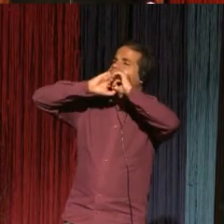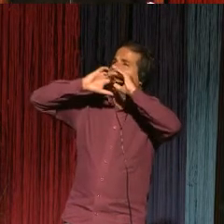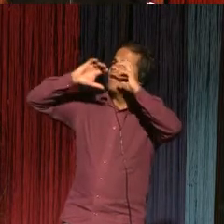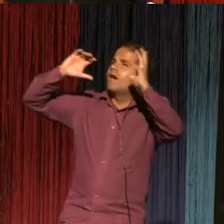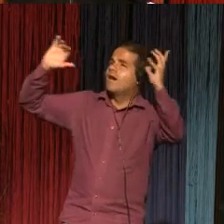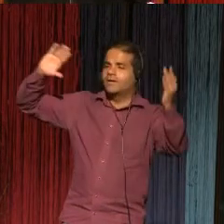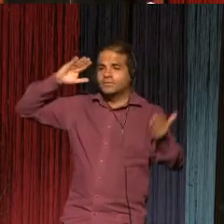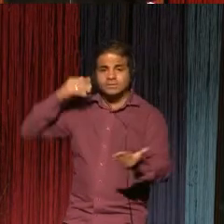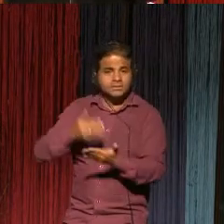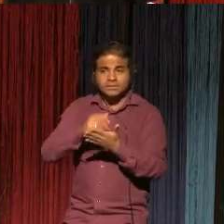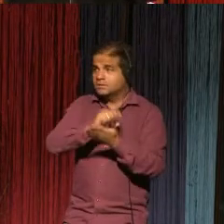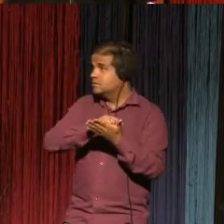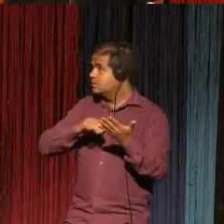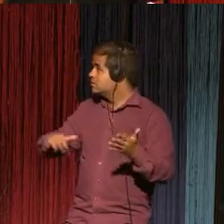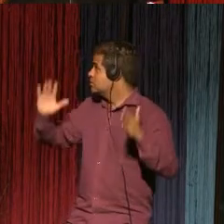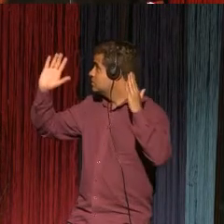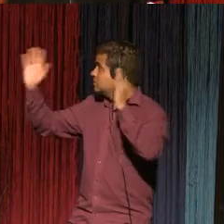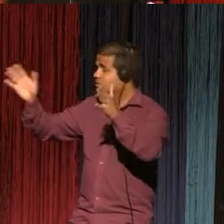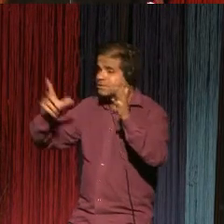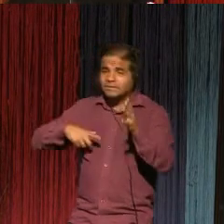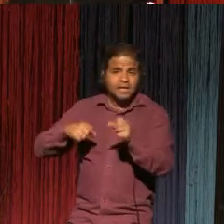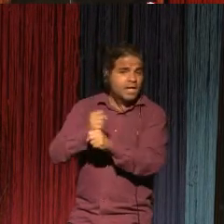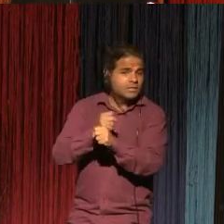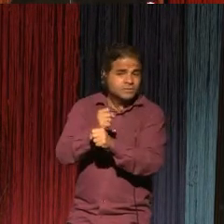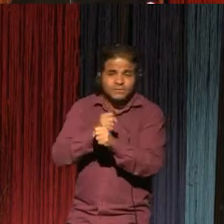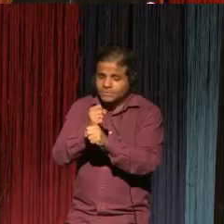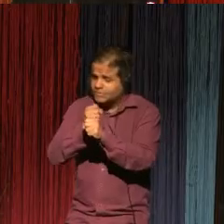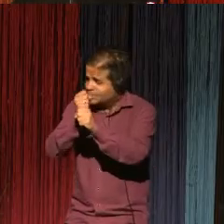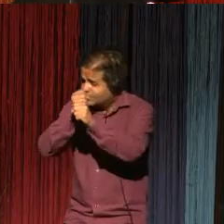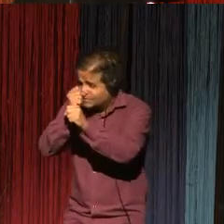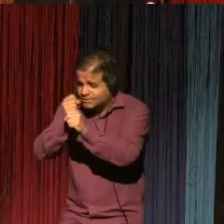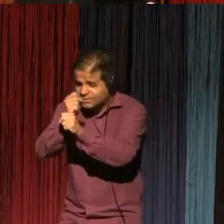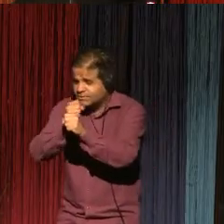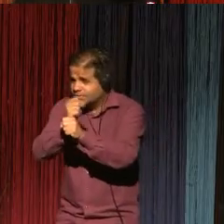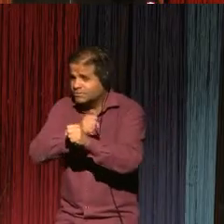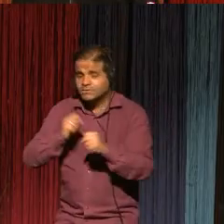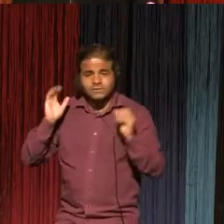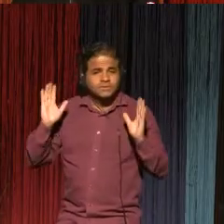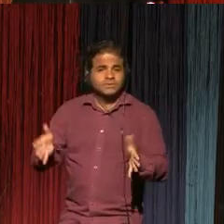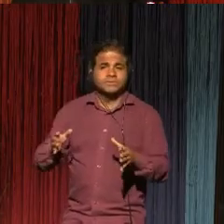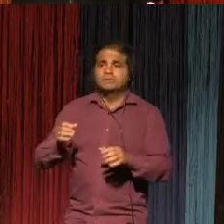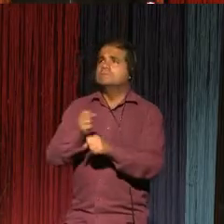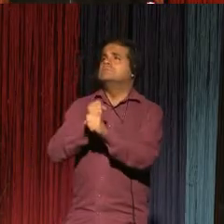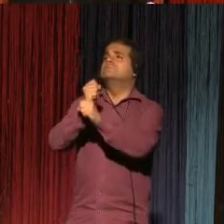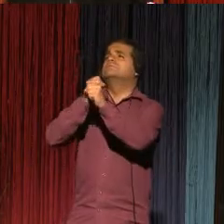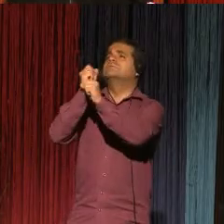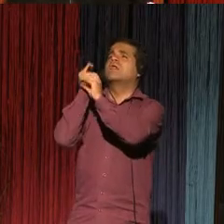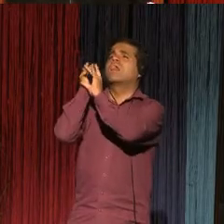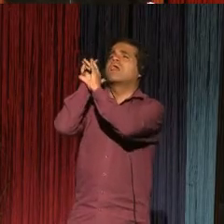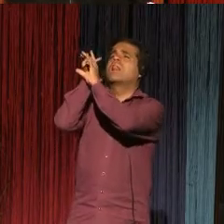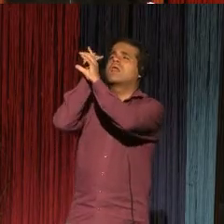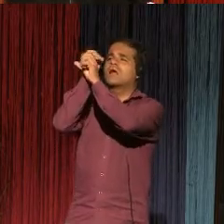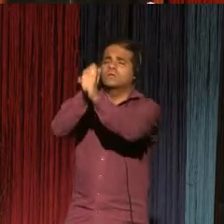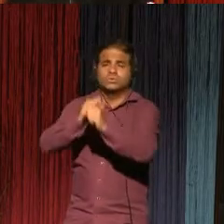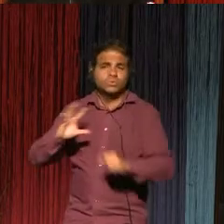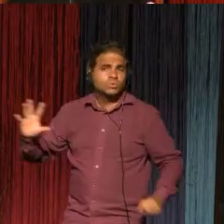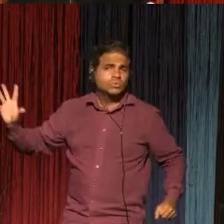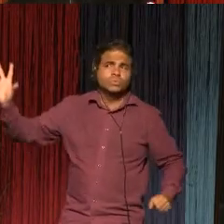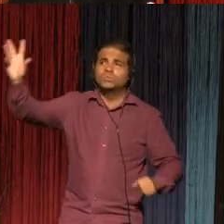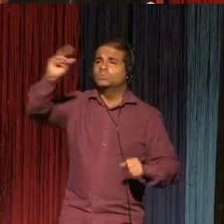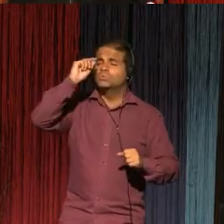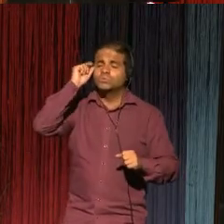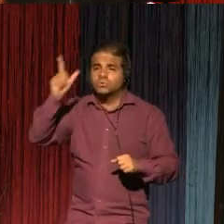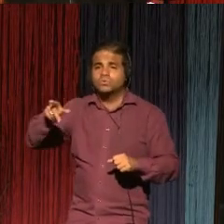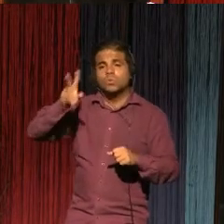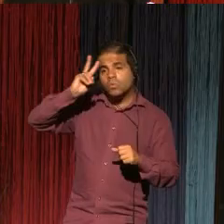autoconfiança. Atividade tradicional que já existem há milênios. Durante dezenas de milhares de anos em todas as culturas, contação